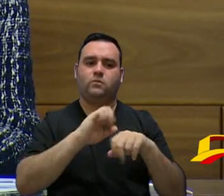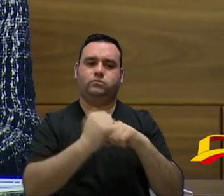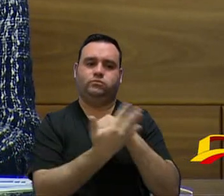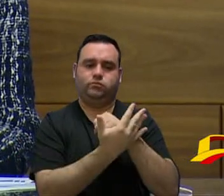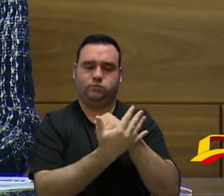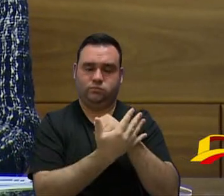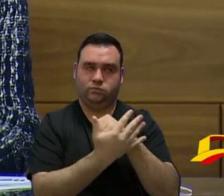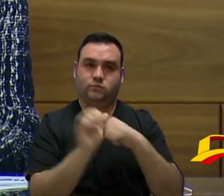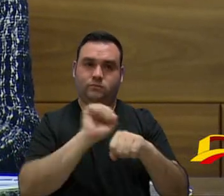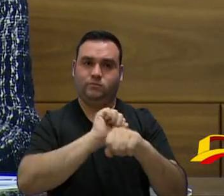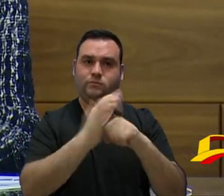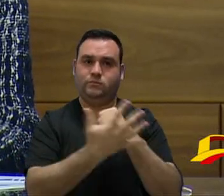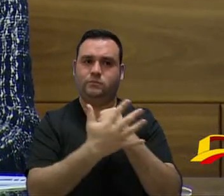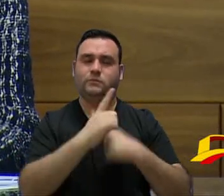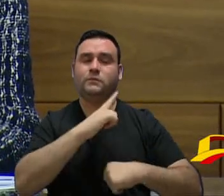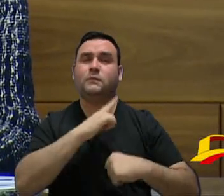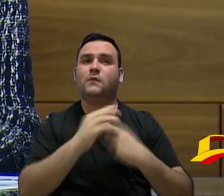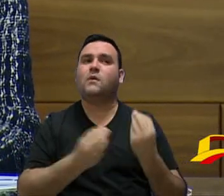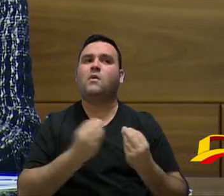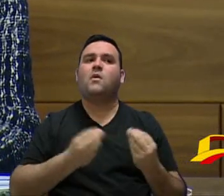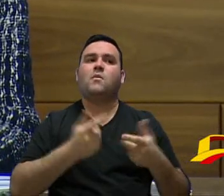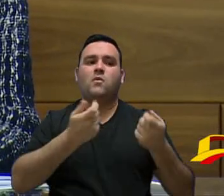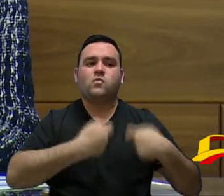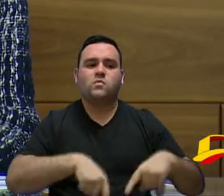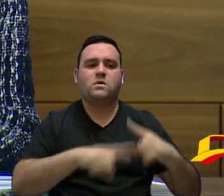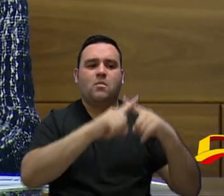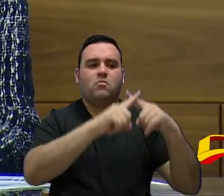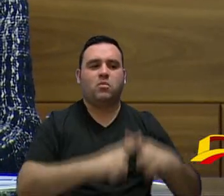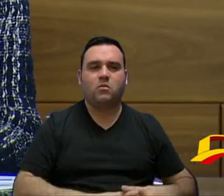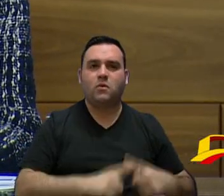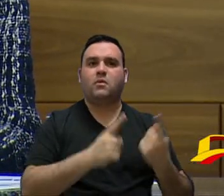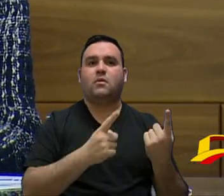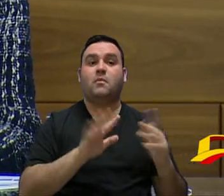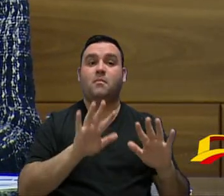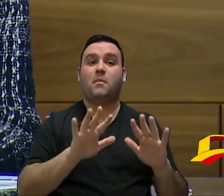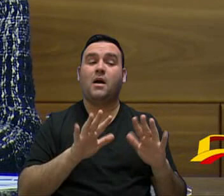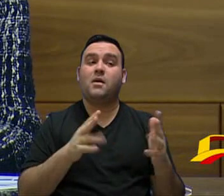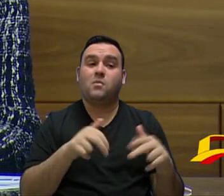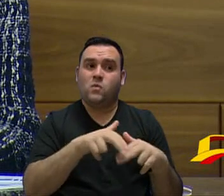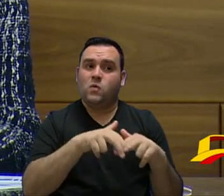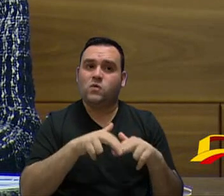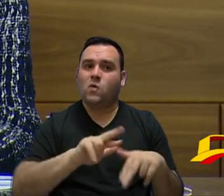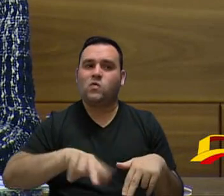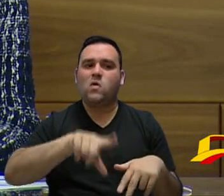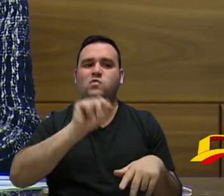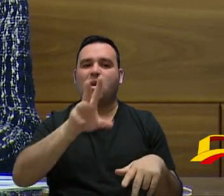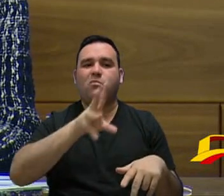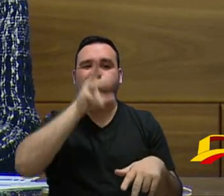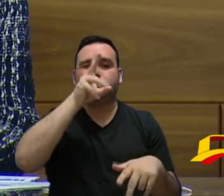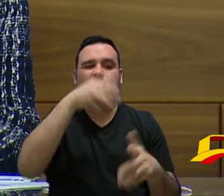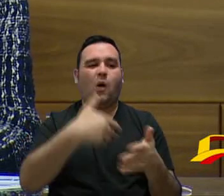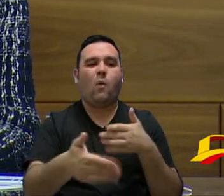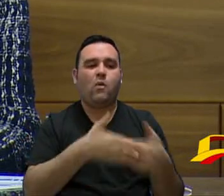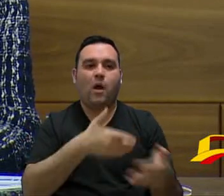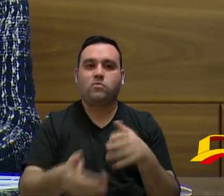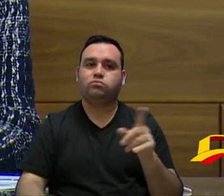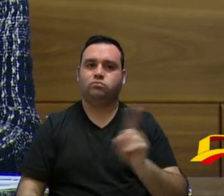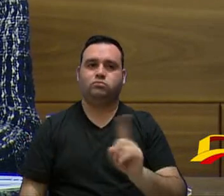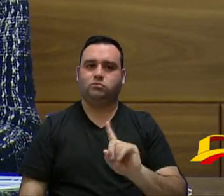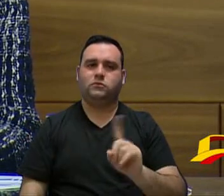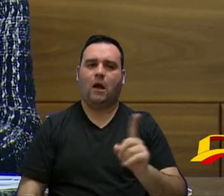conta do convite 19 é adotada processo da dispensa de licitação mas não por isso é escolhido qualquer empresa ao